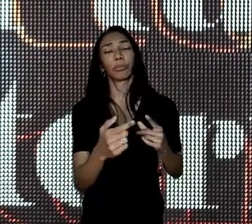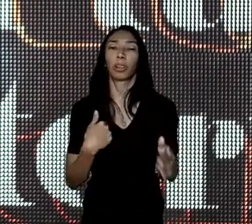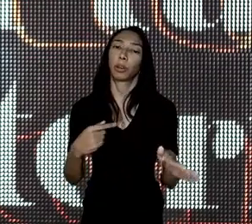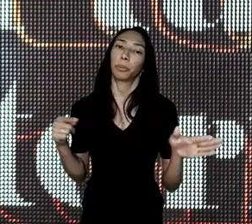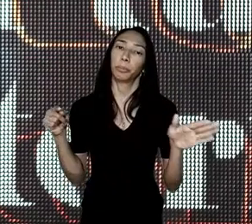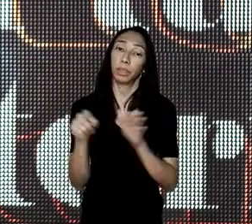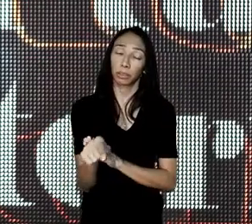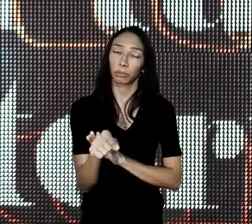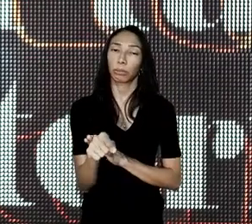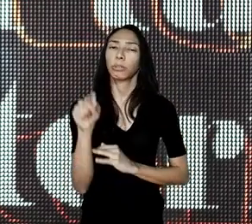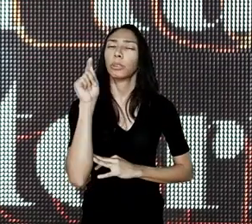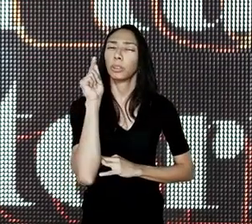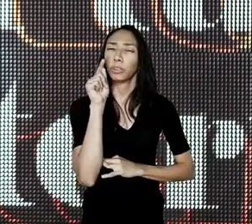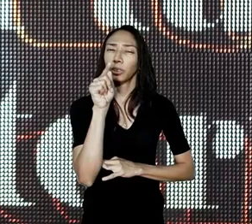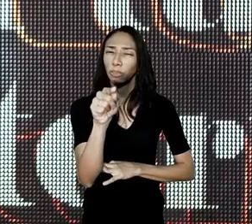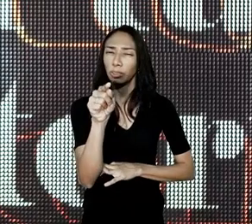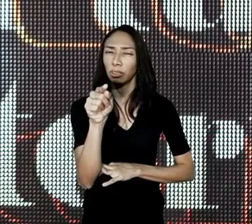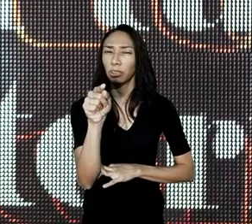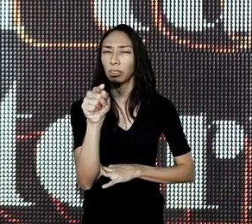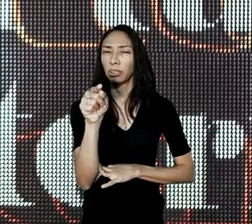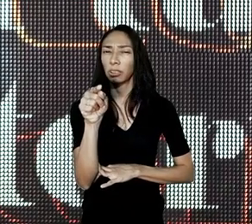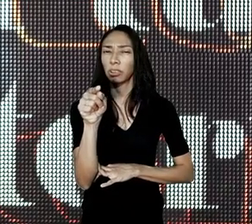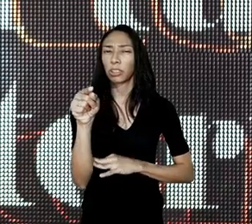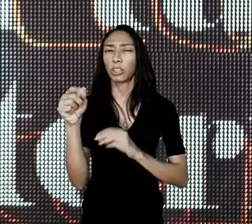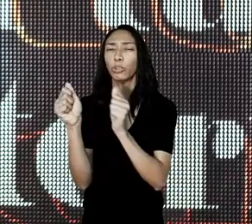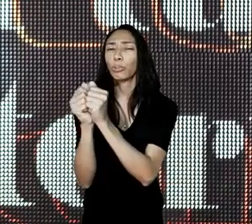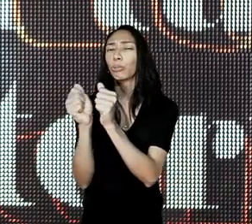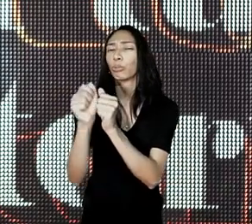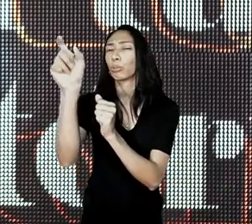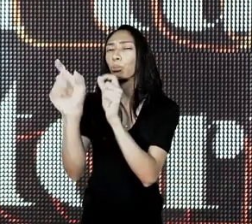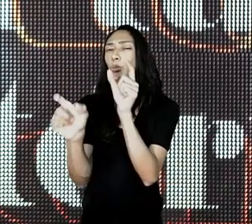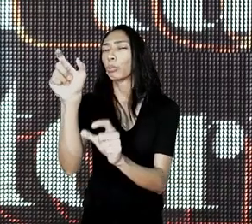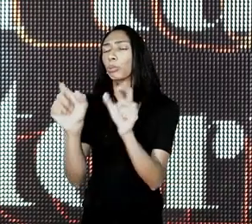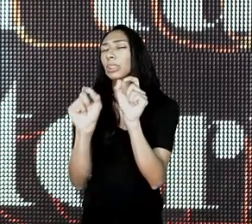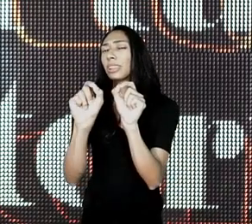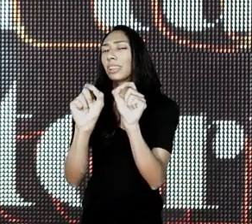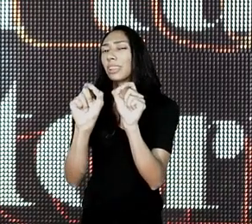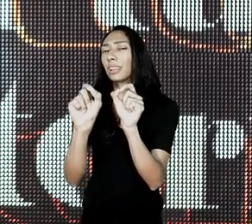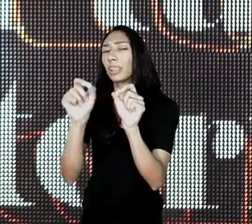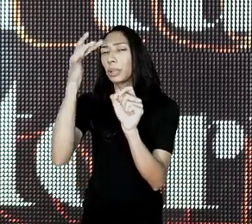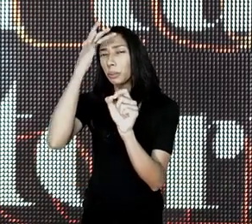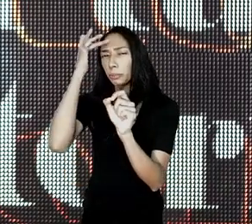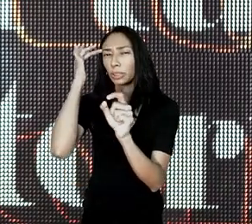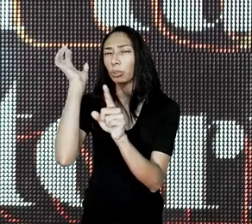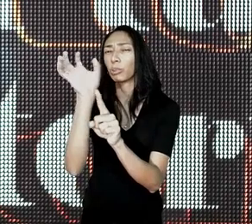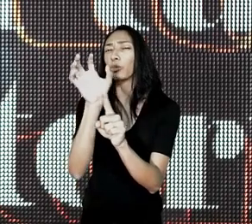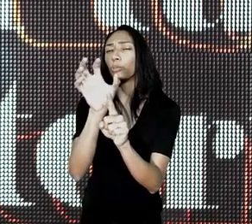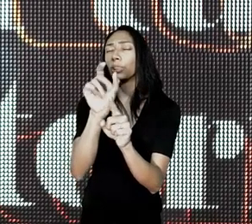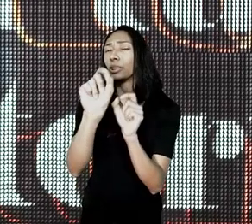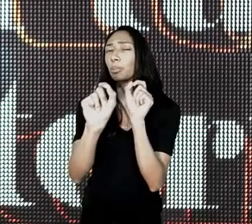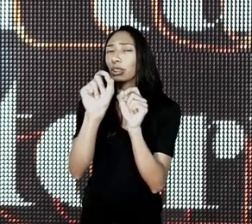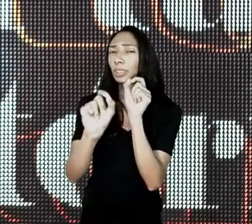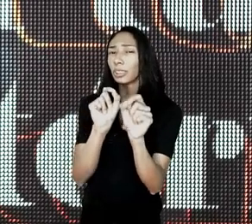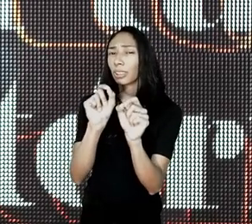pergunto, de quem você tem se cercado? Quais são as vozes de influência na sua vida? Quem